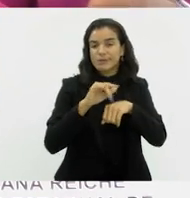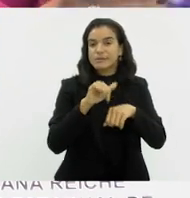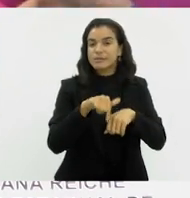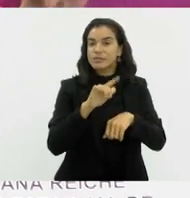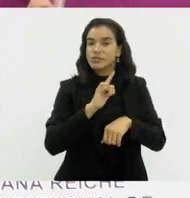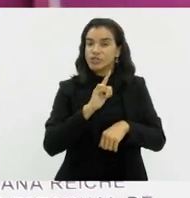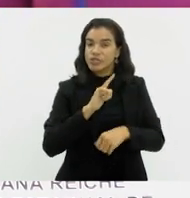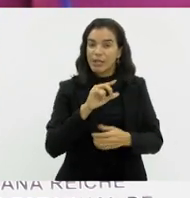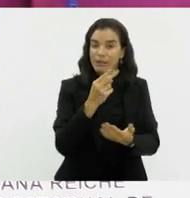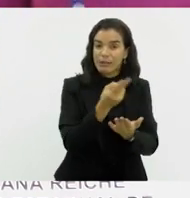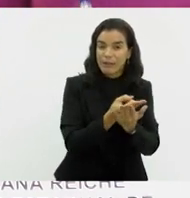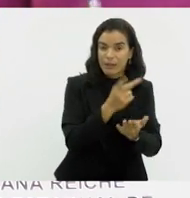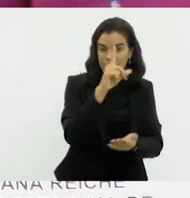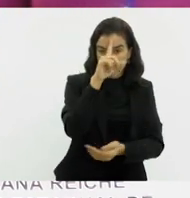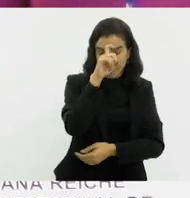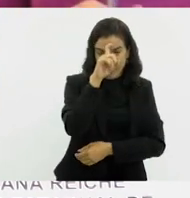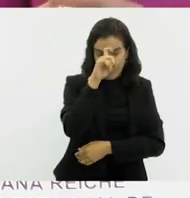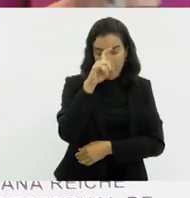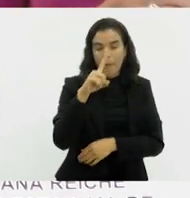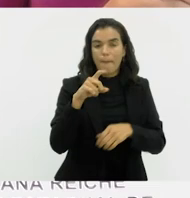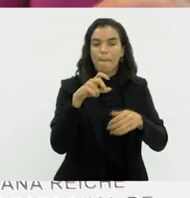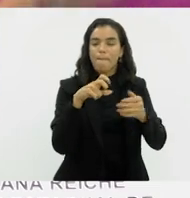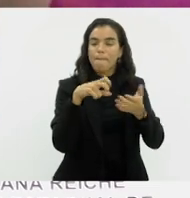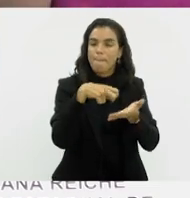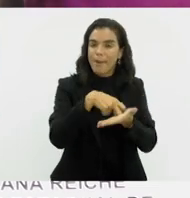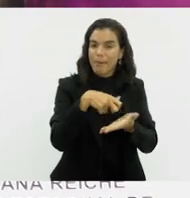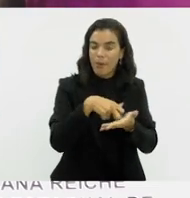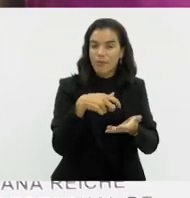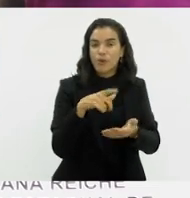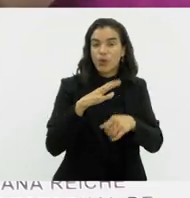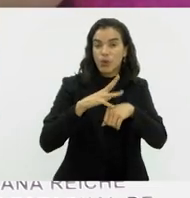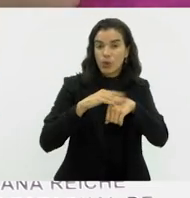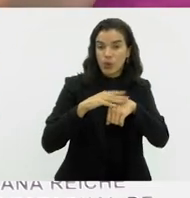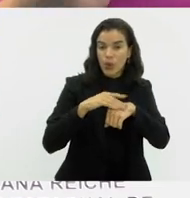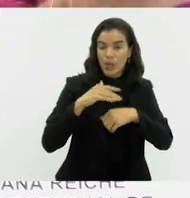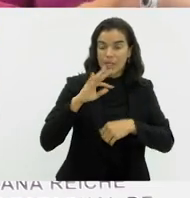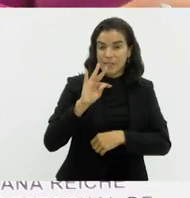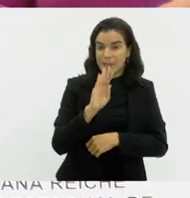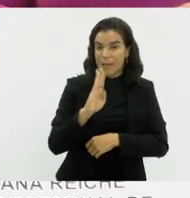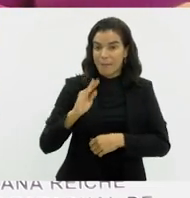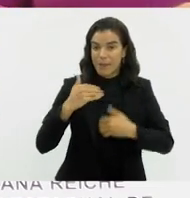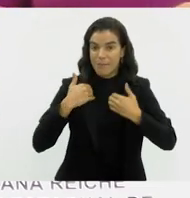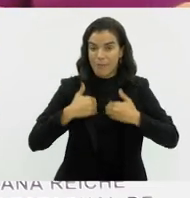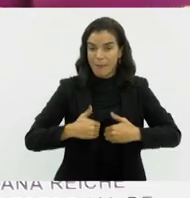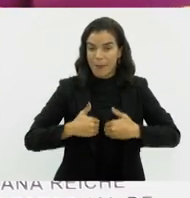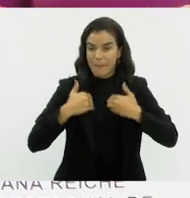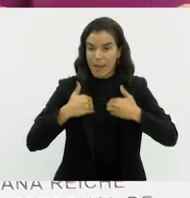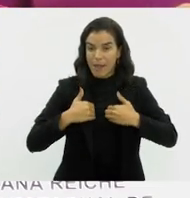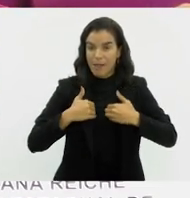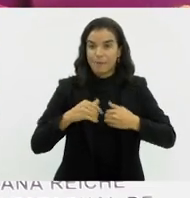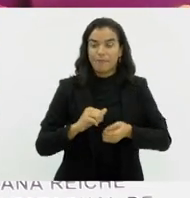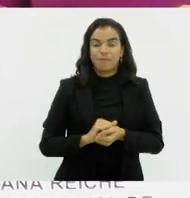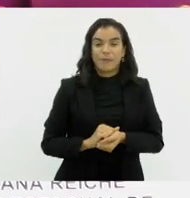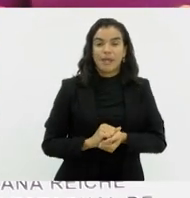e ou internação no sanatório penal os seguintes casos: doenças por tuberculose droga resistente,